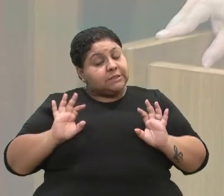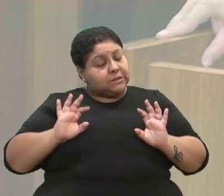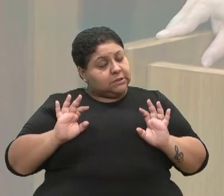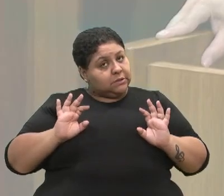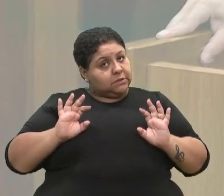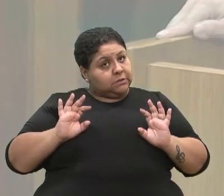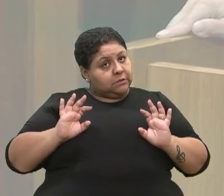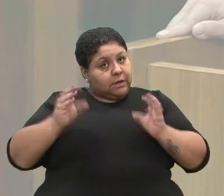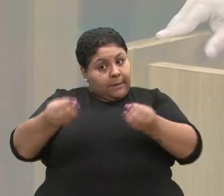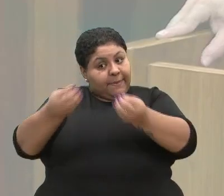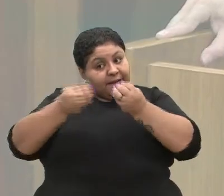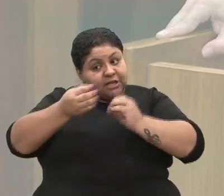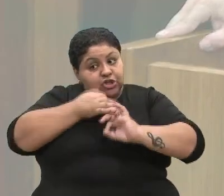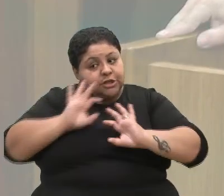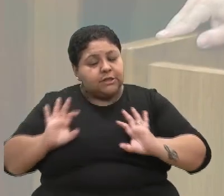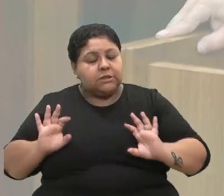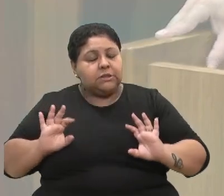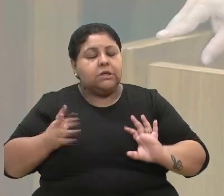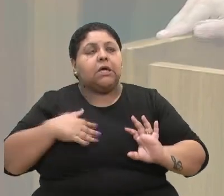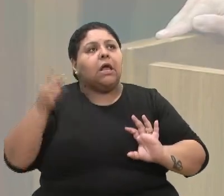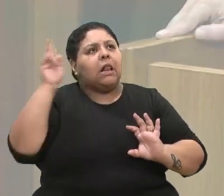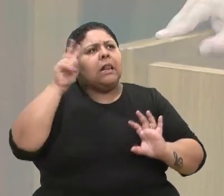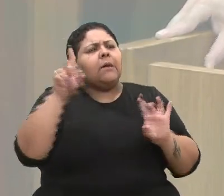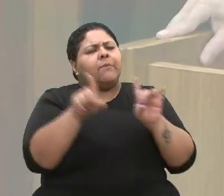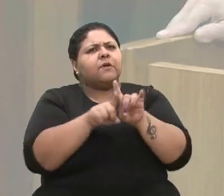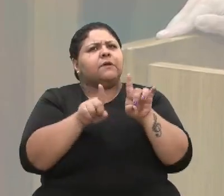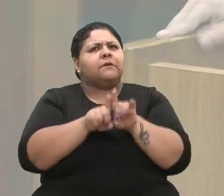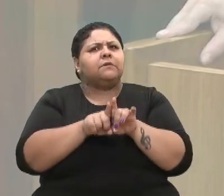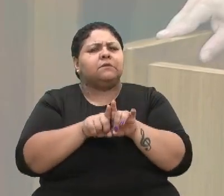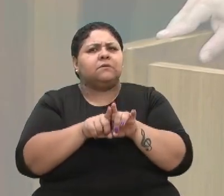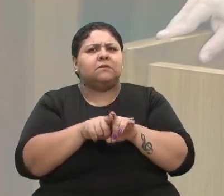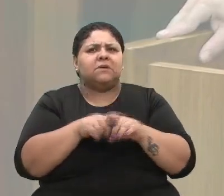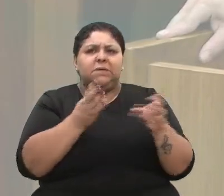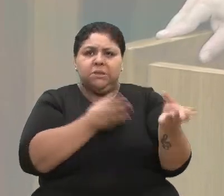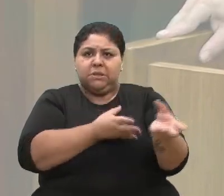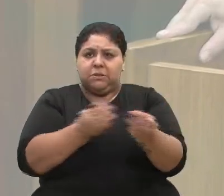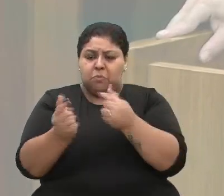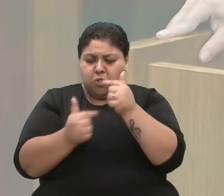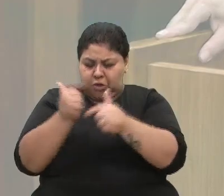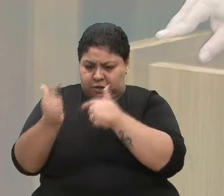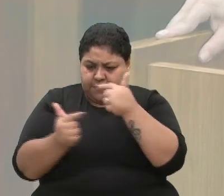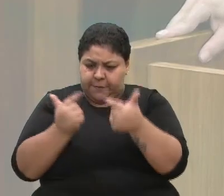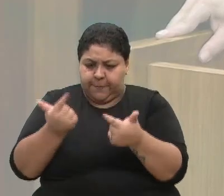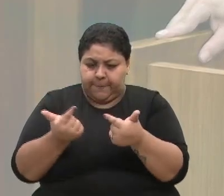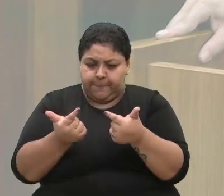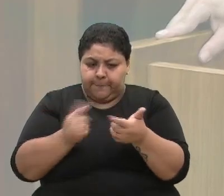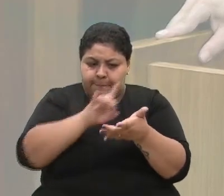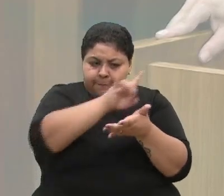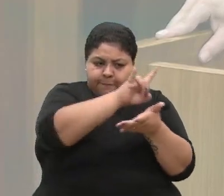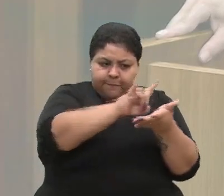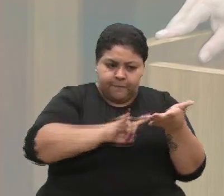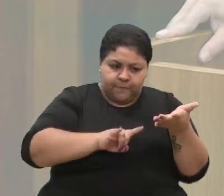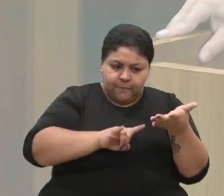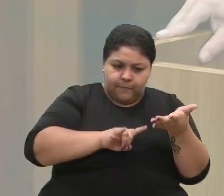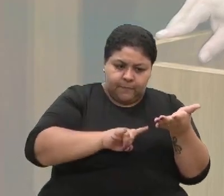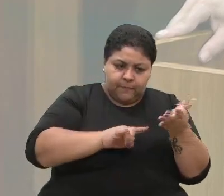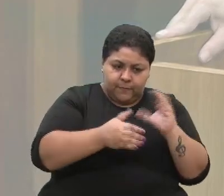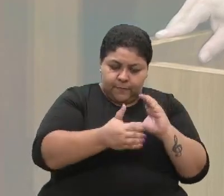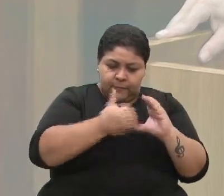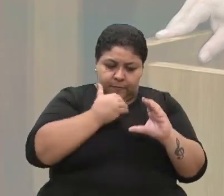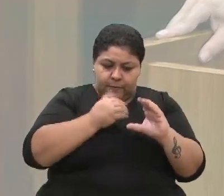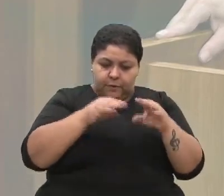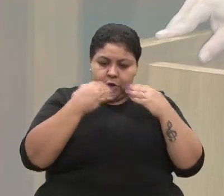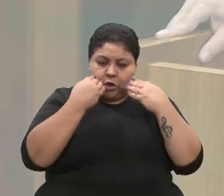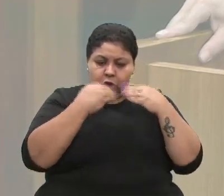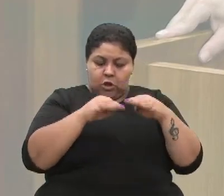que vai vir. Eu lembro também que era muito trabalho, e esse documento veio para que os caminhões